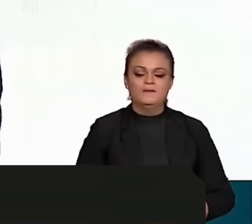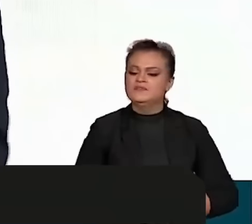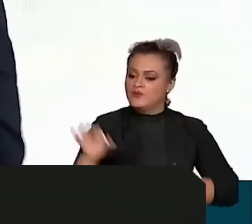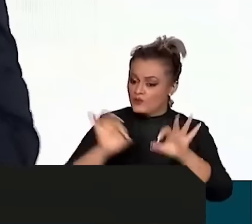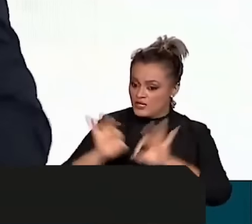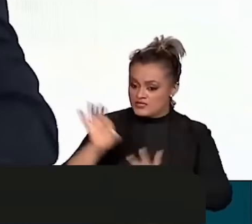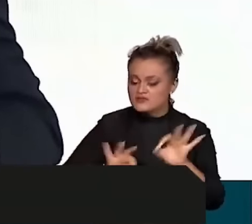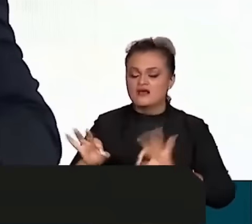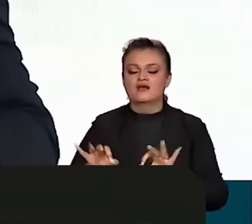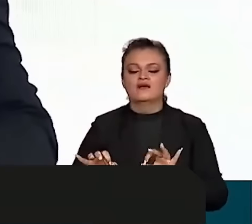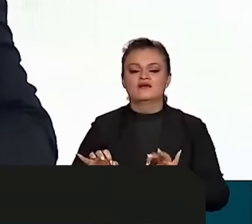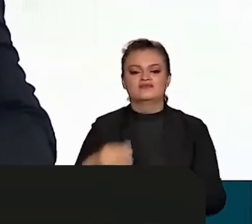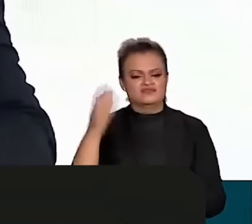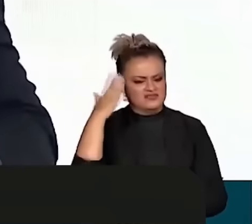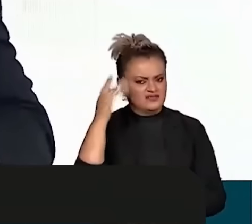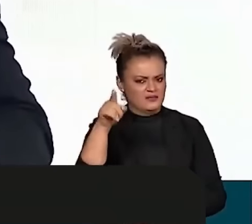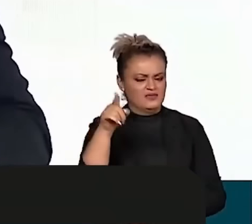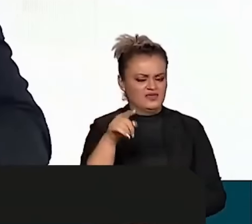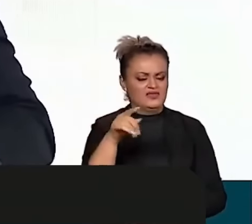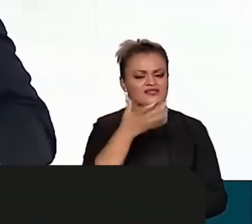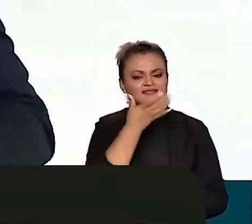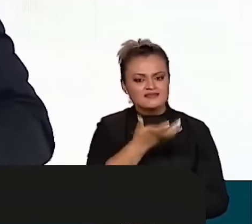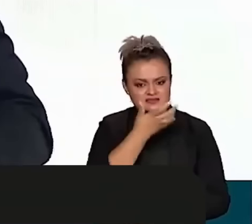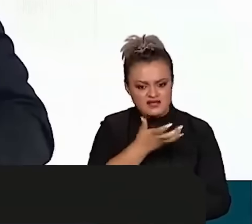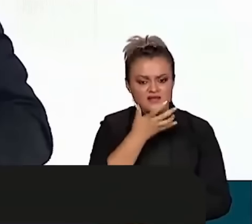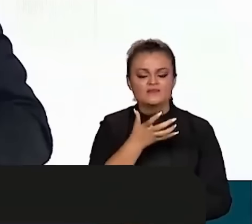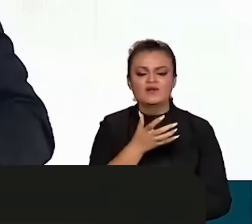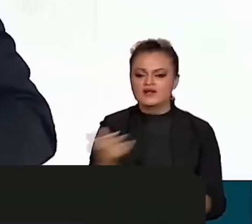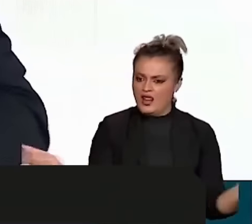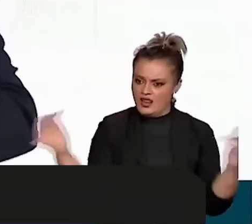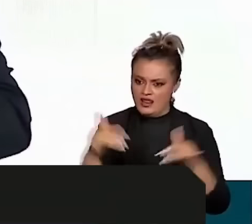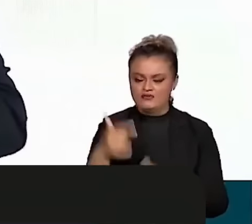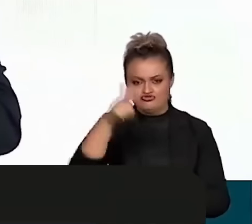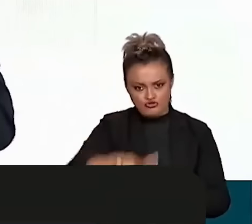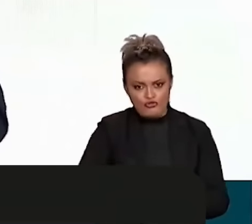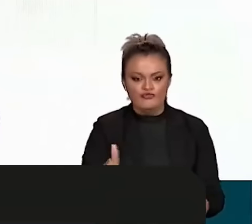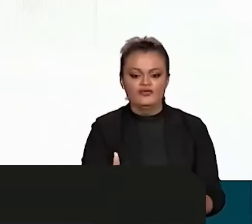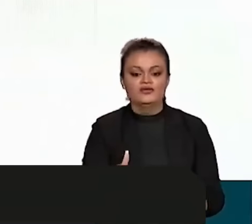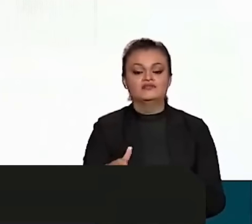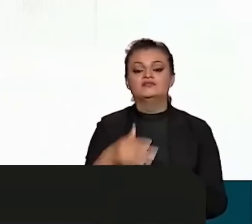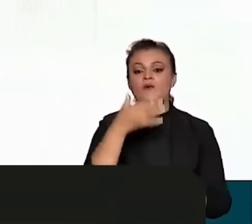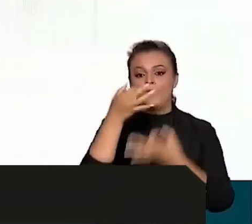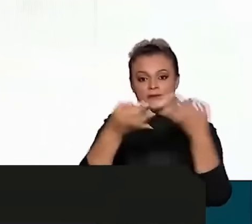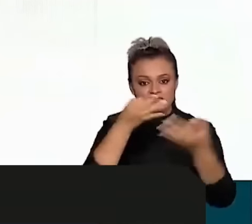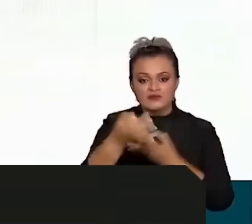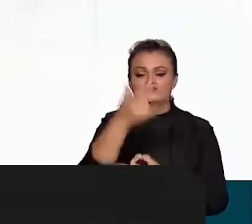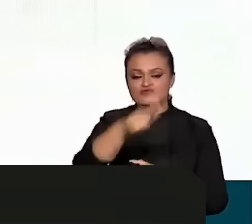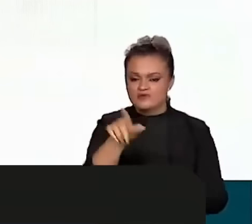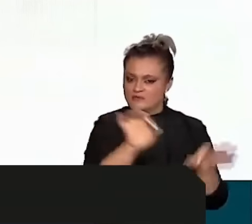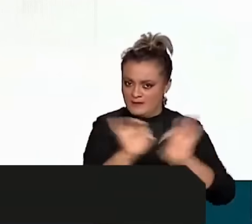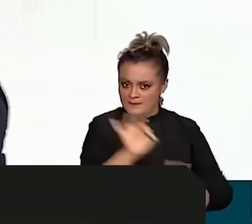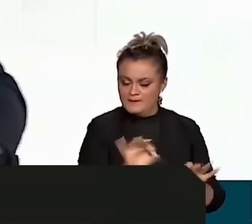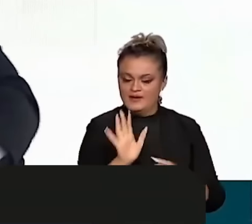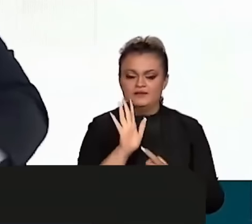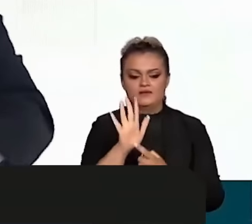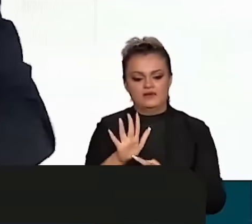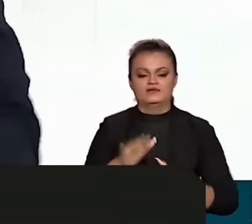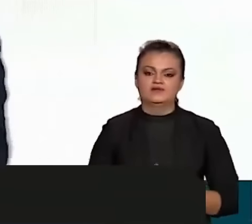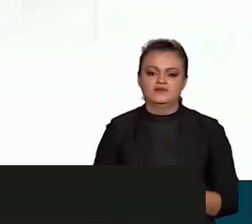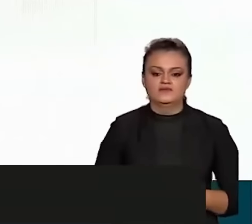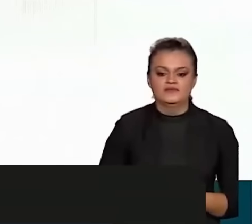e atenda melhor os interesses do nosso país. O presidente se manifestou nesse tom de crítica em relação